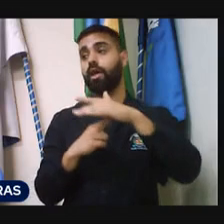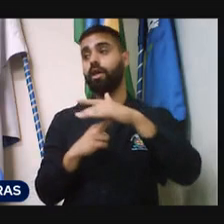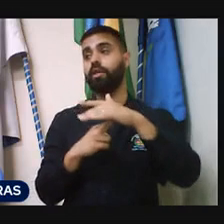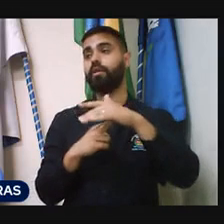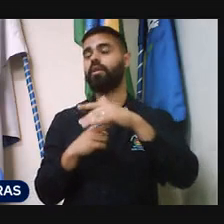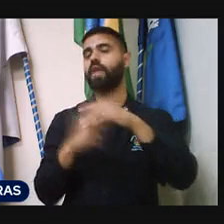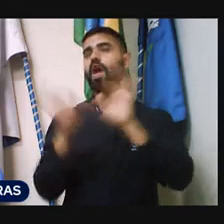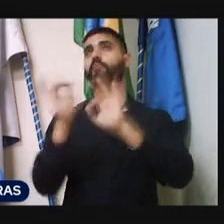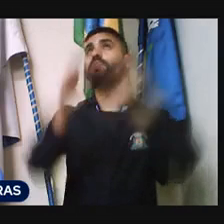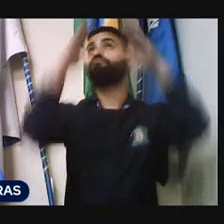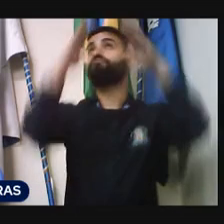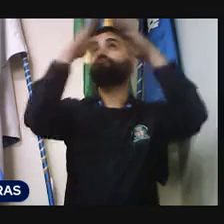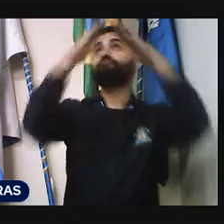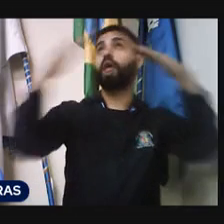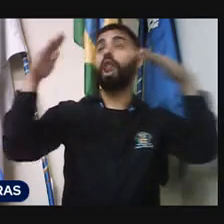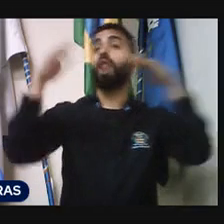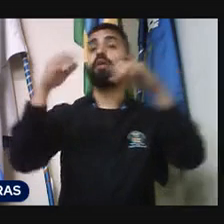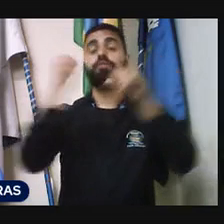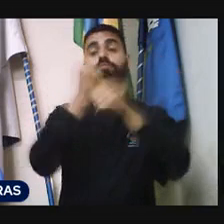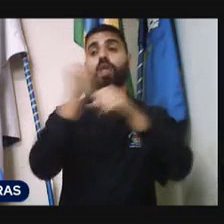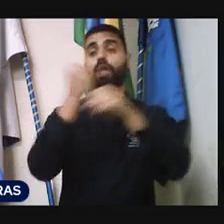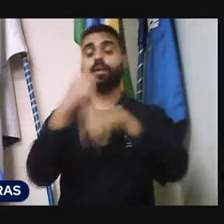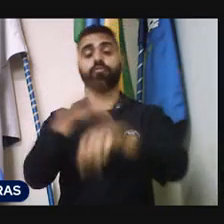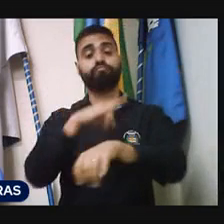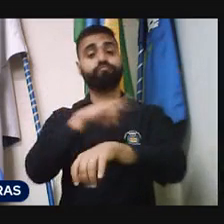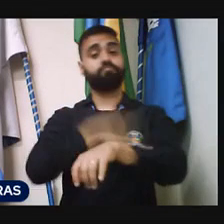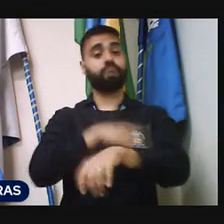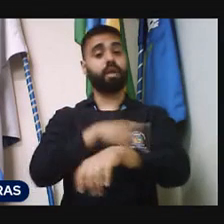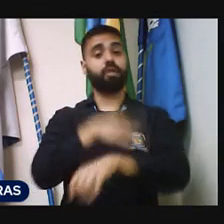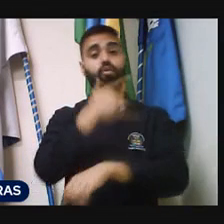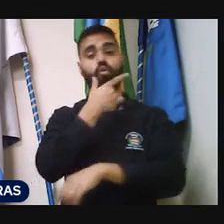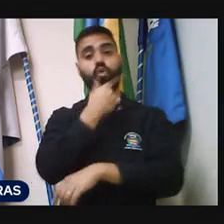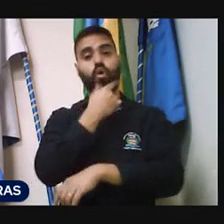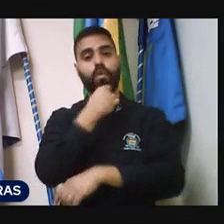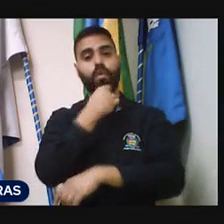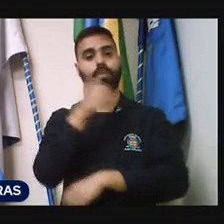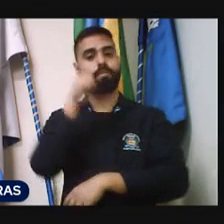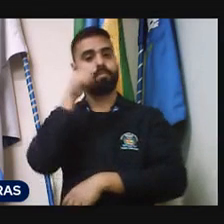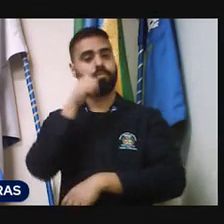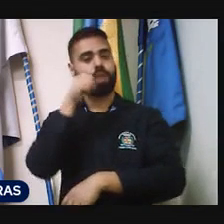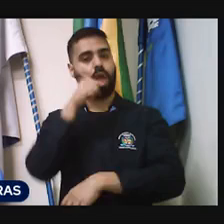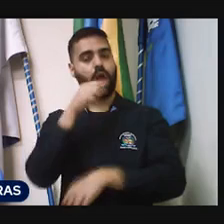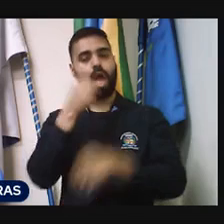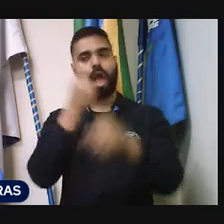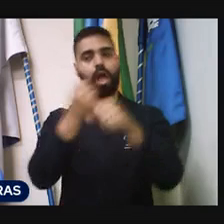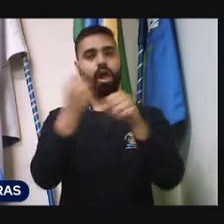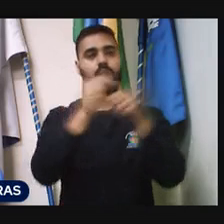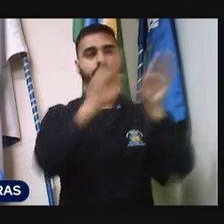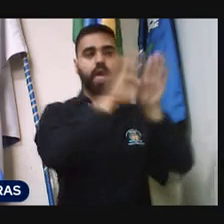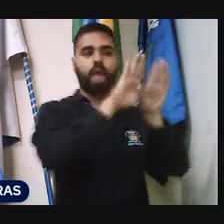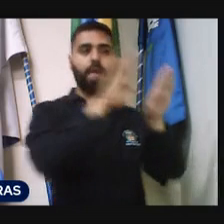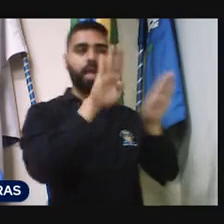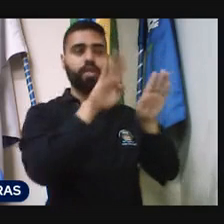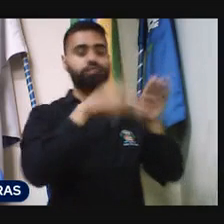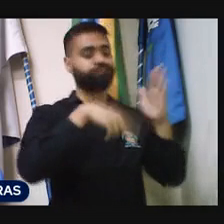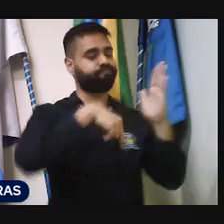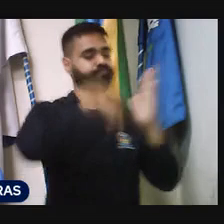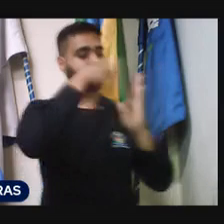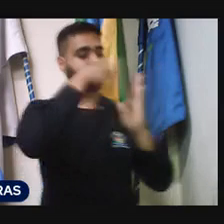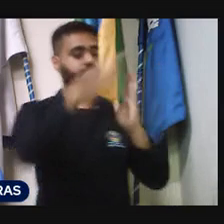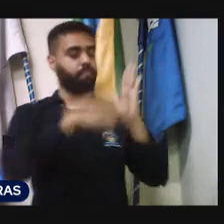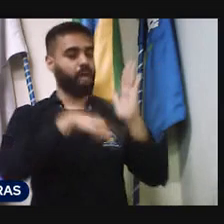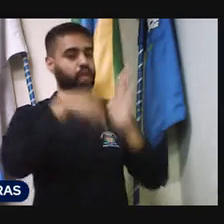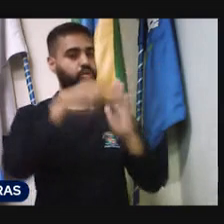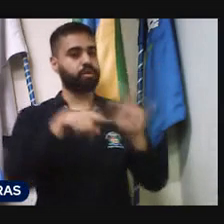manutenção no telhado reformas pontuais dos sanitários masculinos e femininos reforma das paredes exteriores pintura geral em